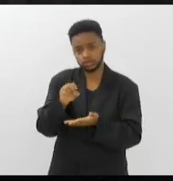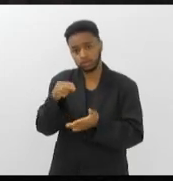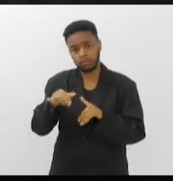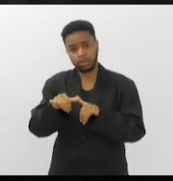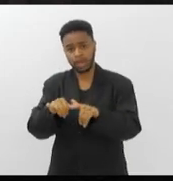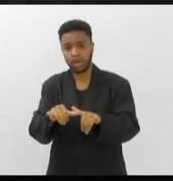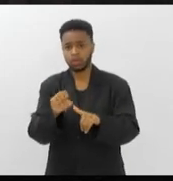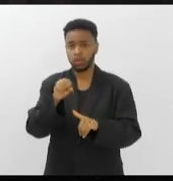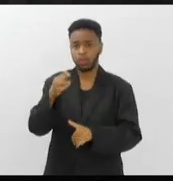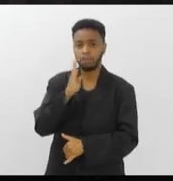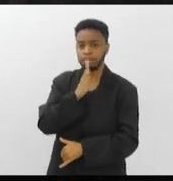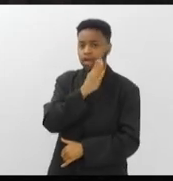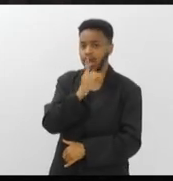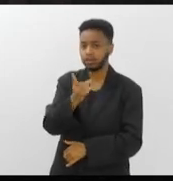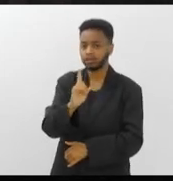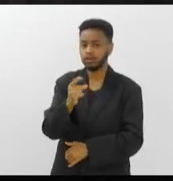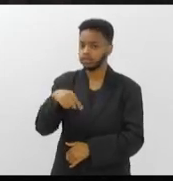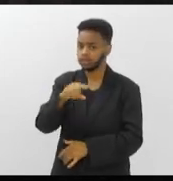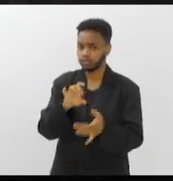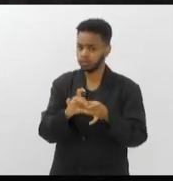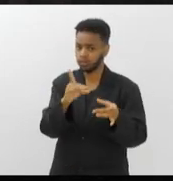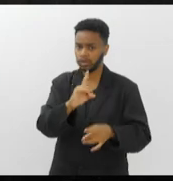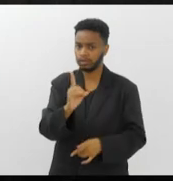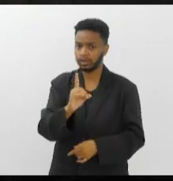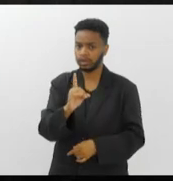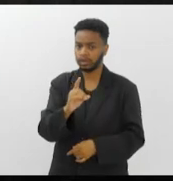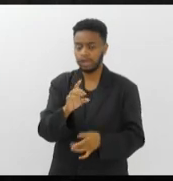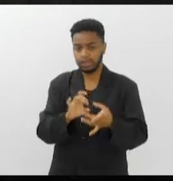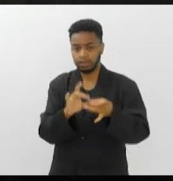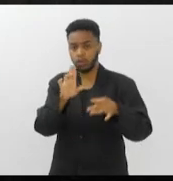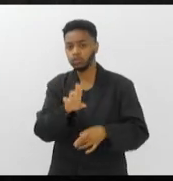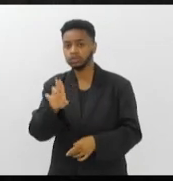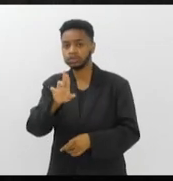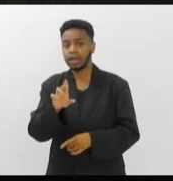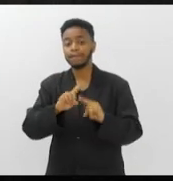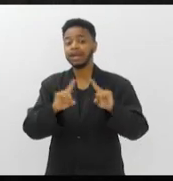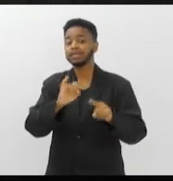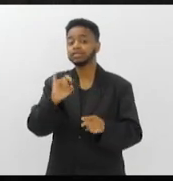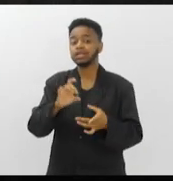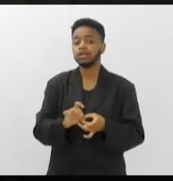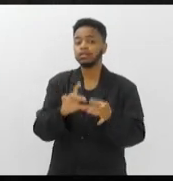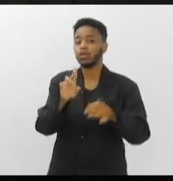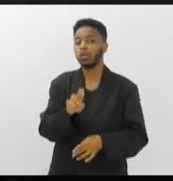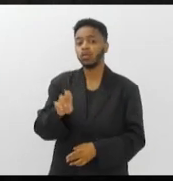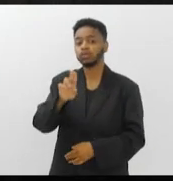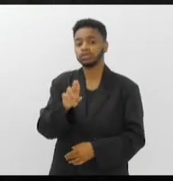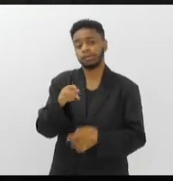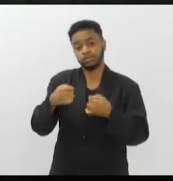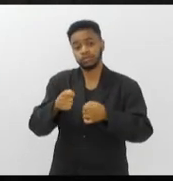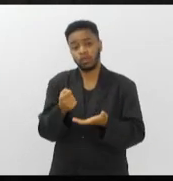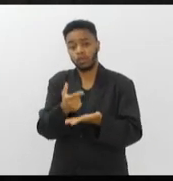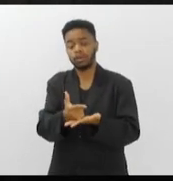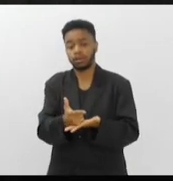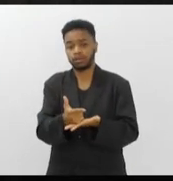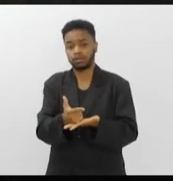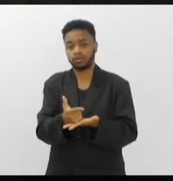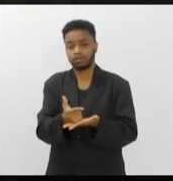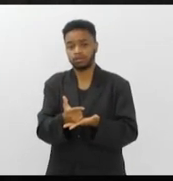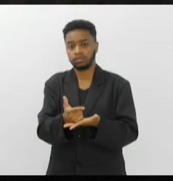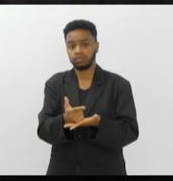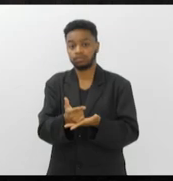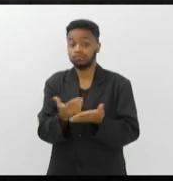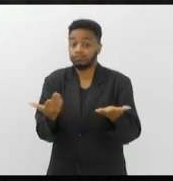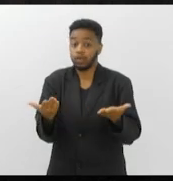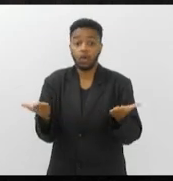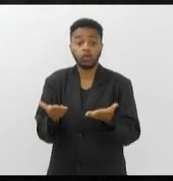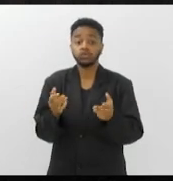no boteco. Vocês não autorizaram isso, autorizaram usar. Se autorizou usar, vai ter que se comprar. E hoje só